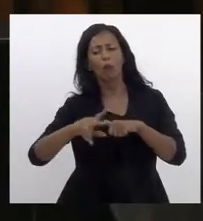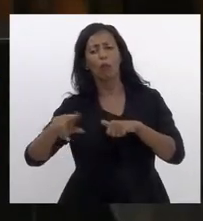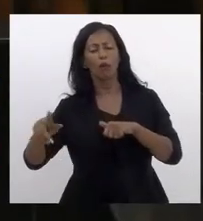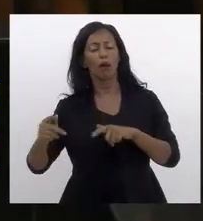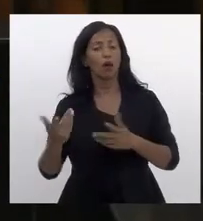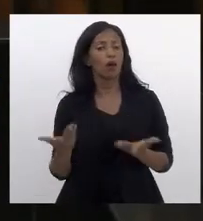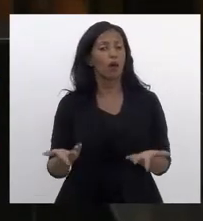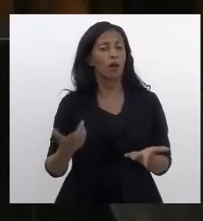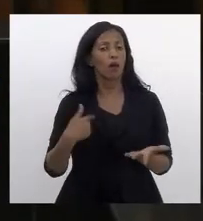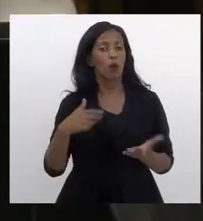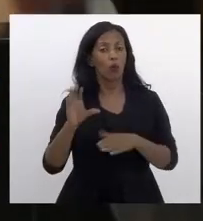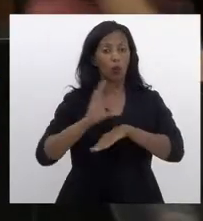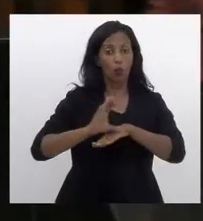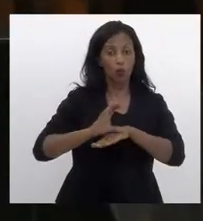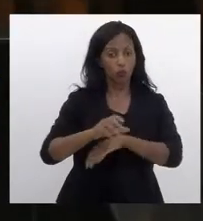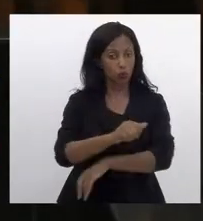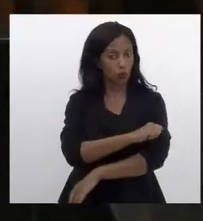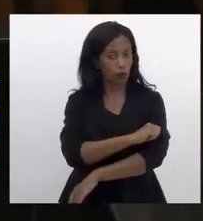que o estudante